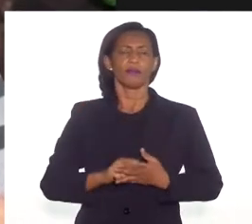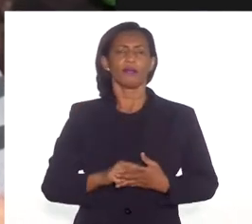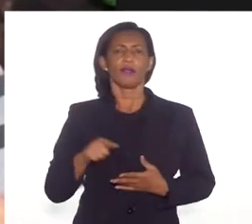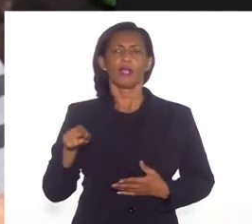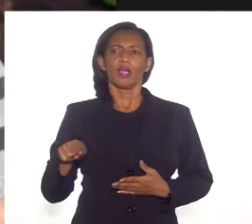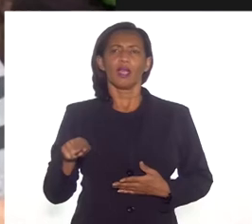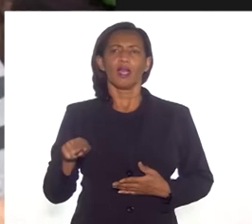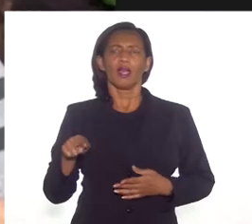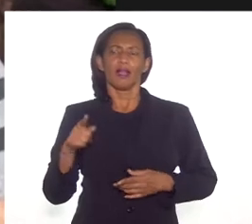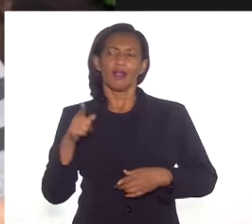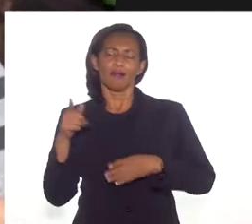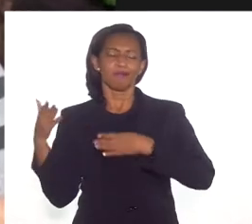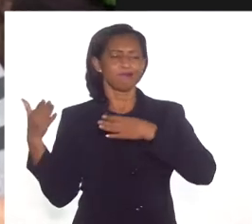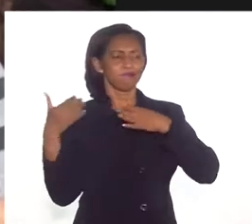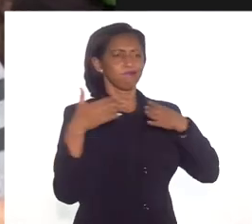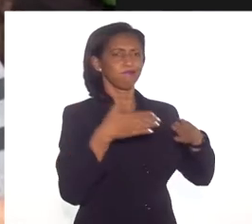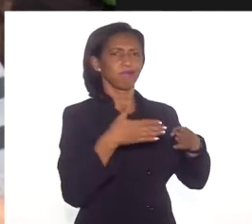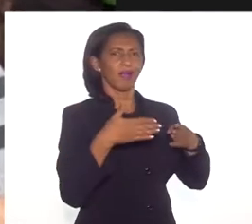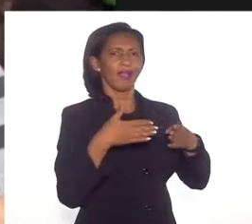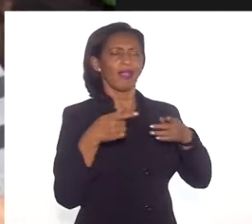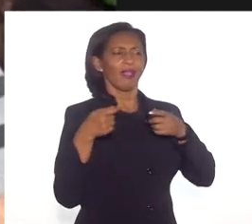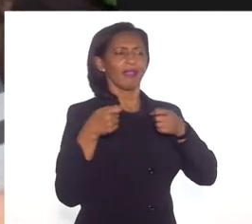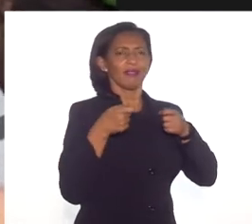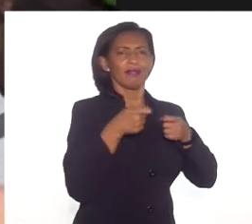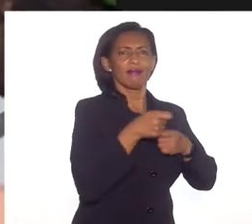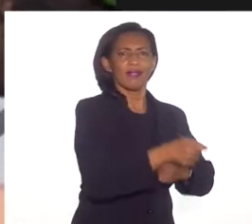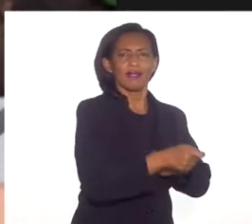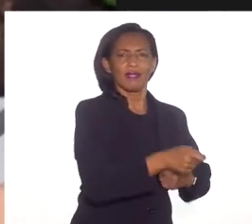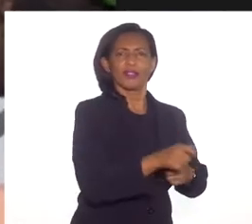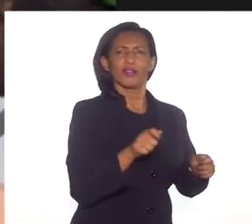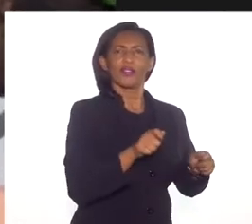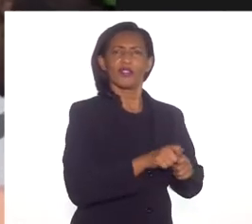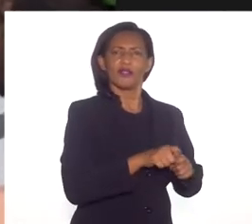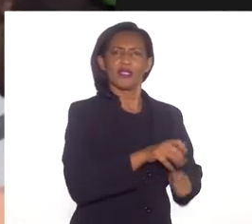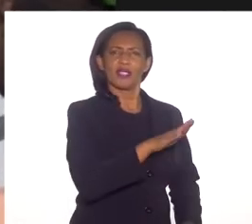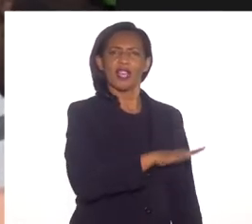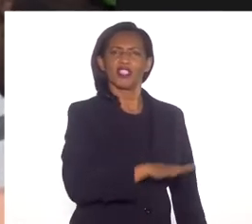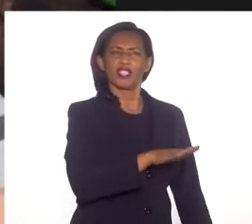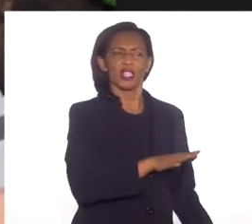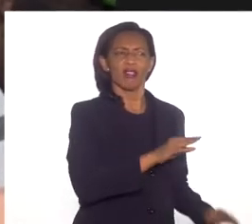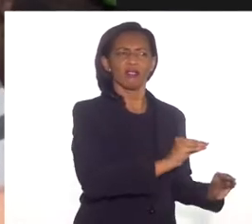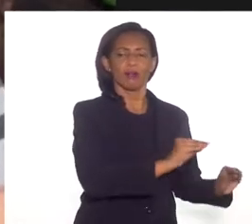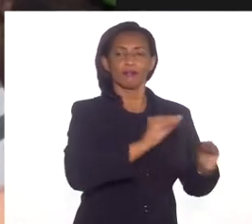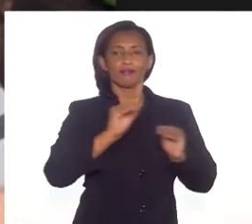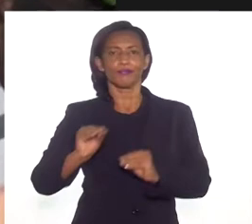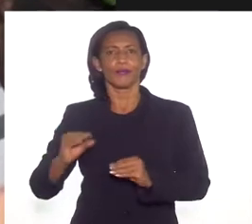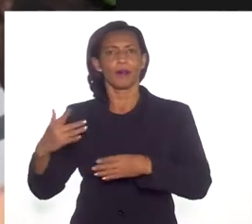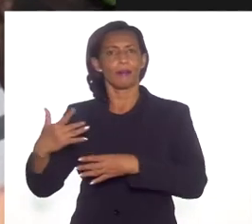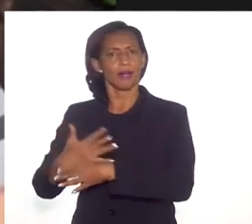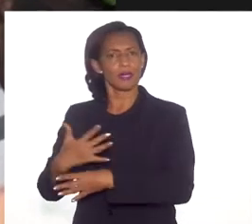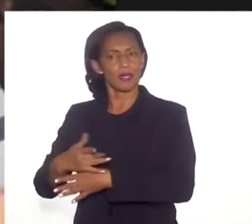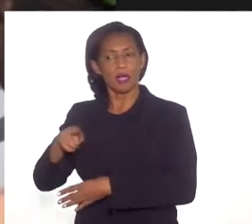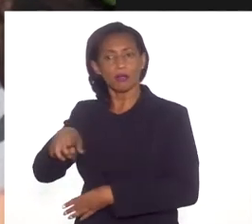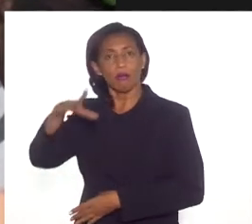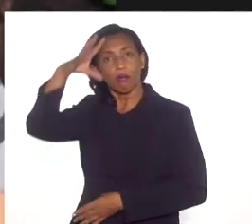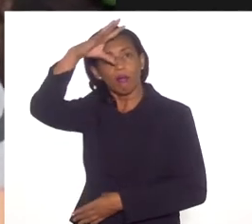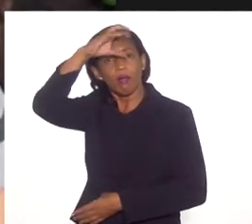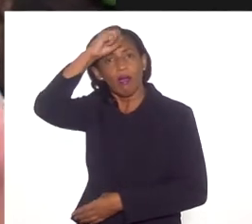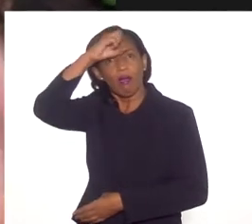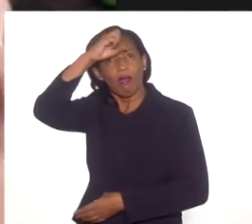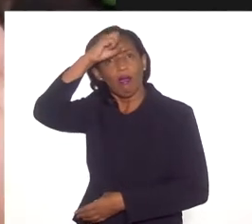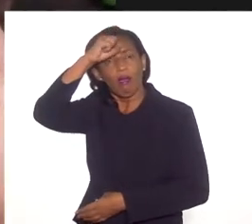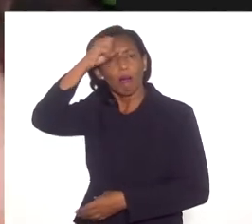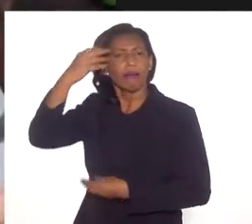ela era pautada por uma tentativa de fazer as crianças indígenas irem para a cidade para poder aprender,